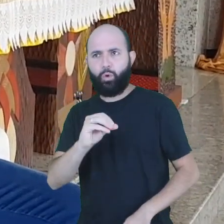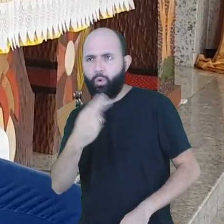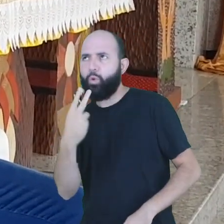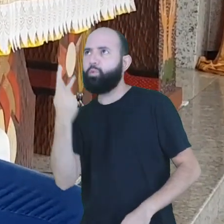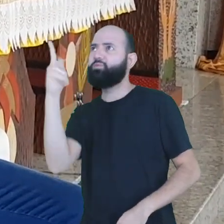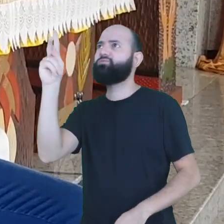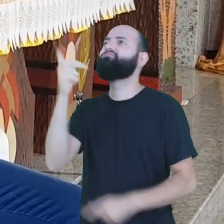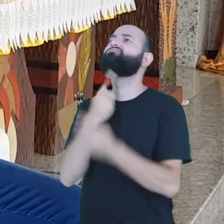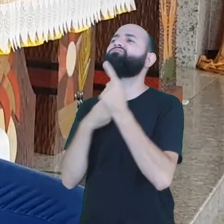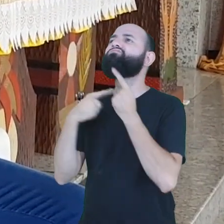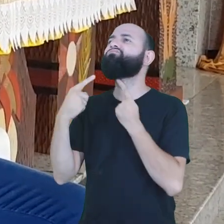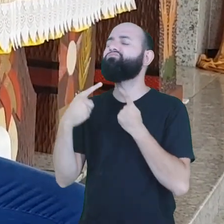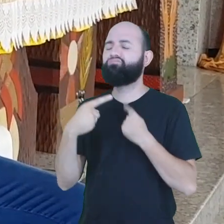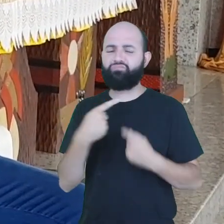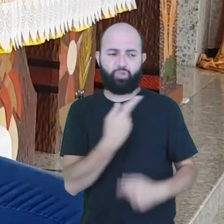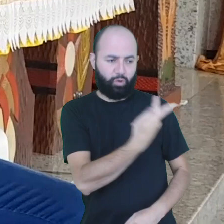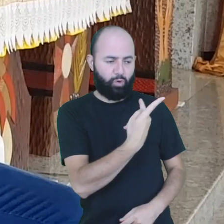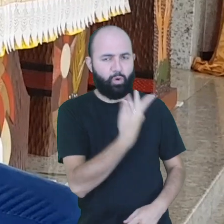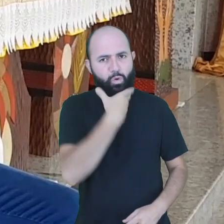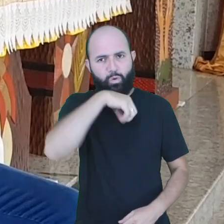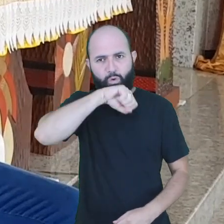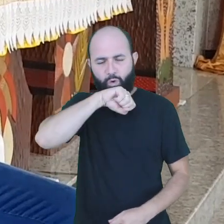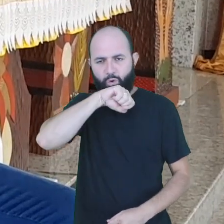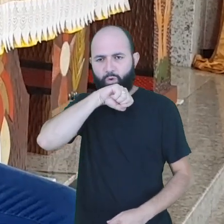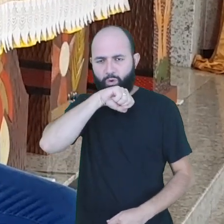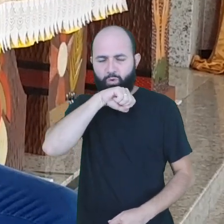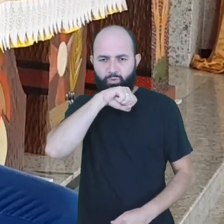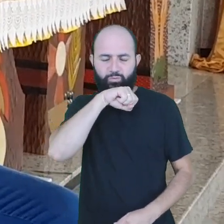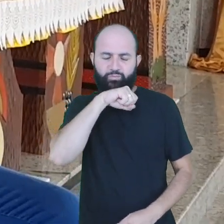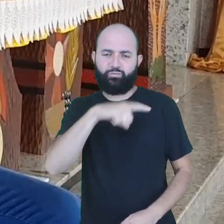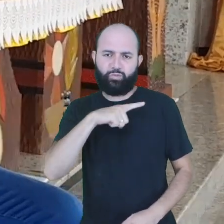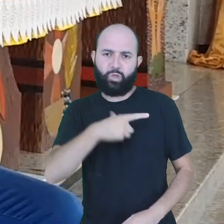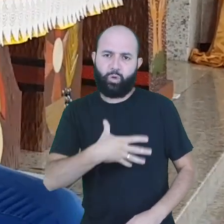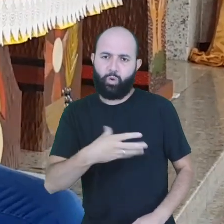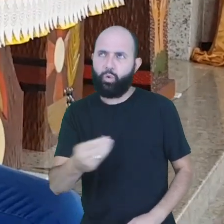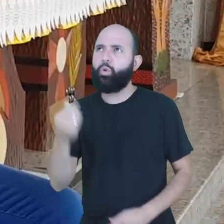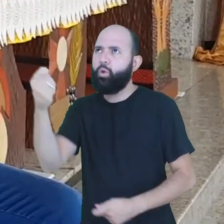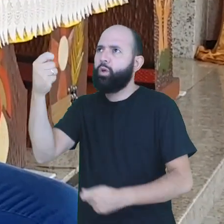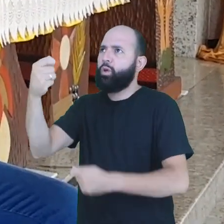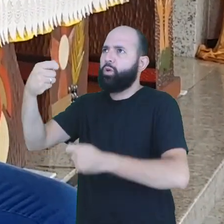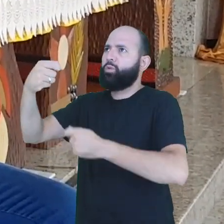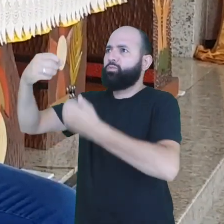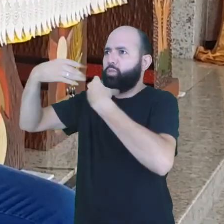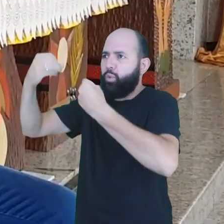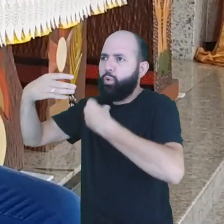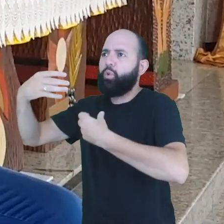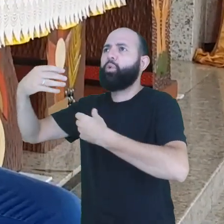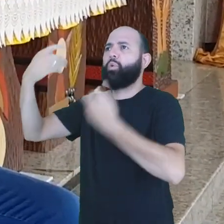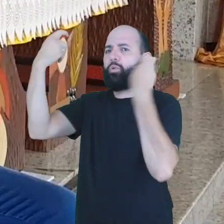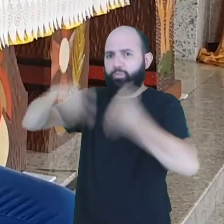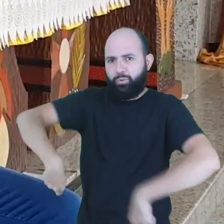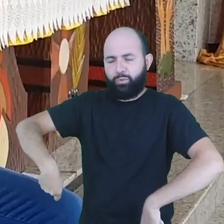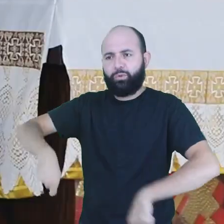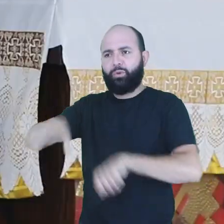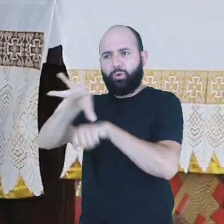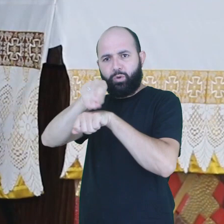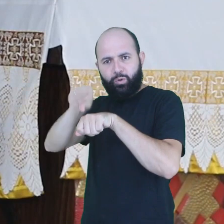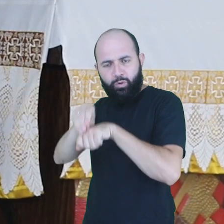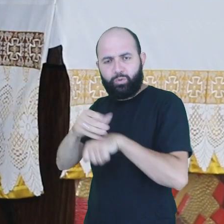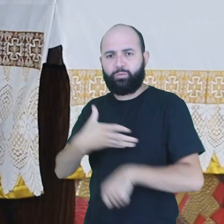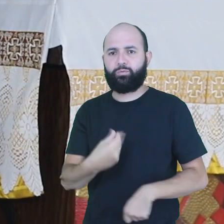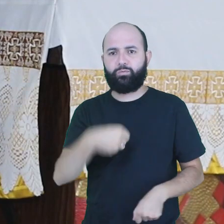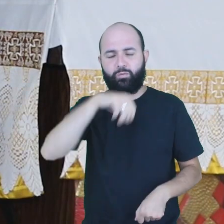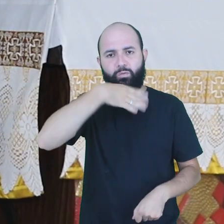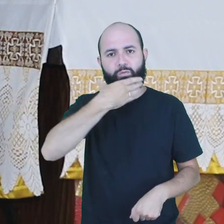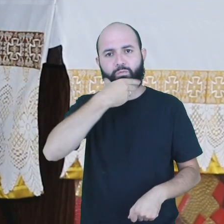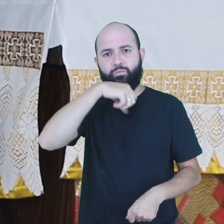e se fosse da vontade dele que nós fôssemos pais, que ele nos capacitasse para sermos pais. Até